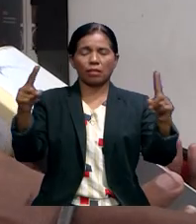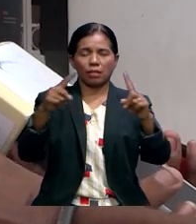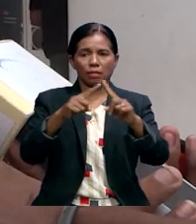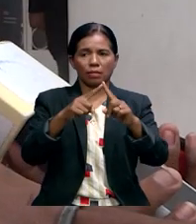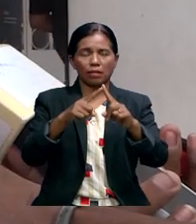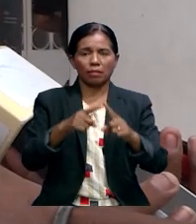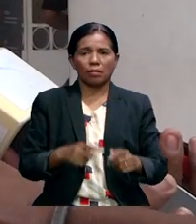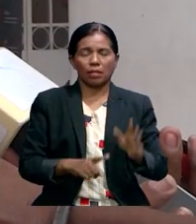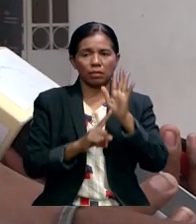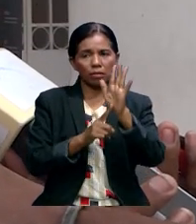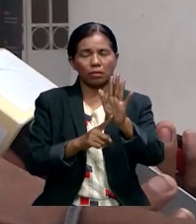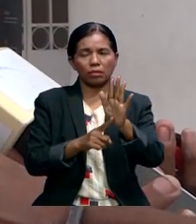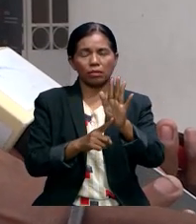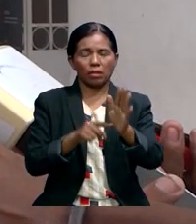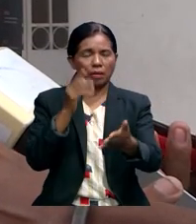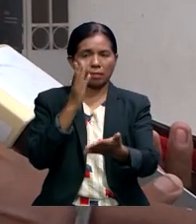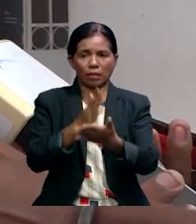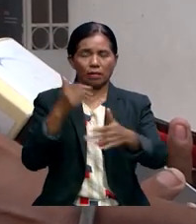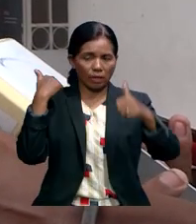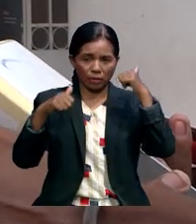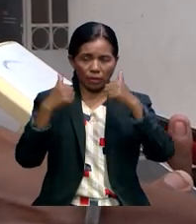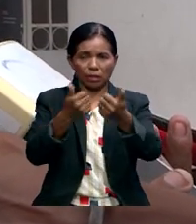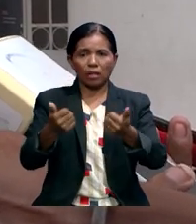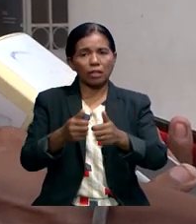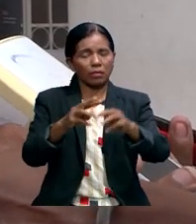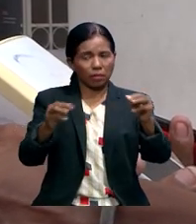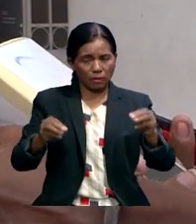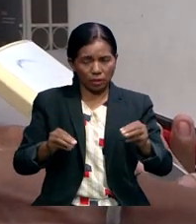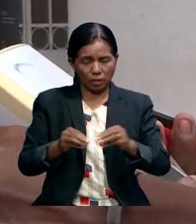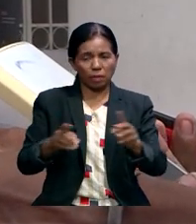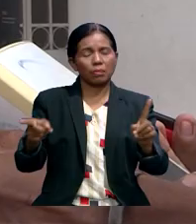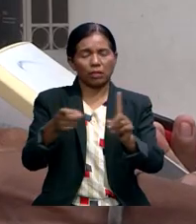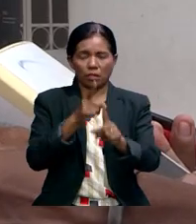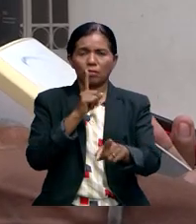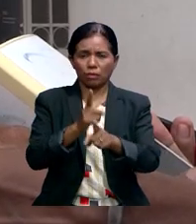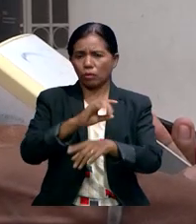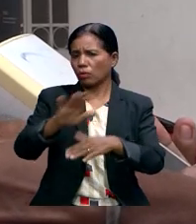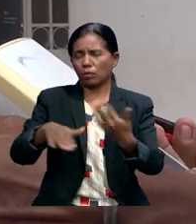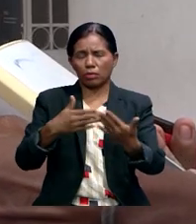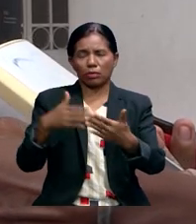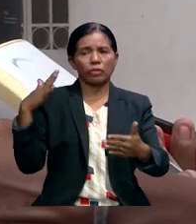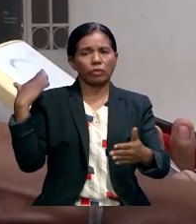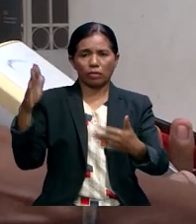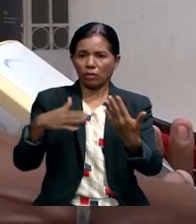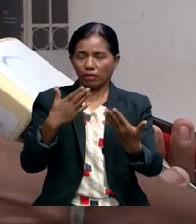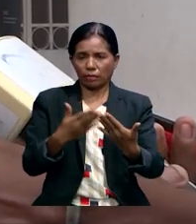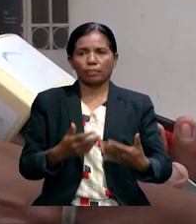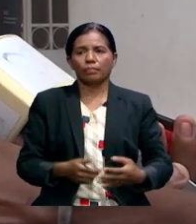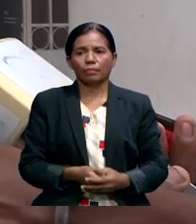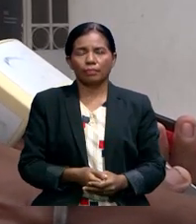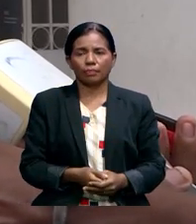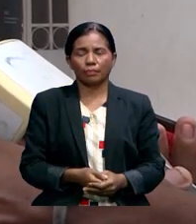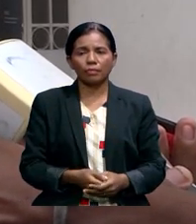gestos para suspensão para atividade ser né positivo da deve só se parte do todo inclui o seu juventude será mas